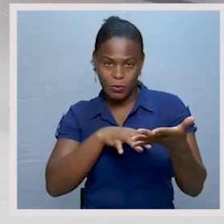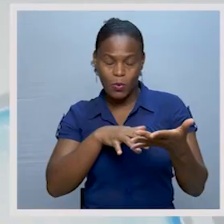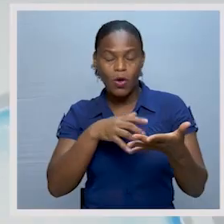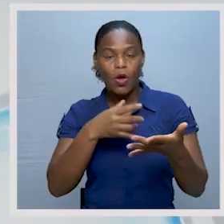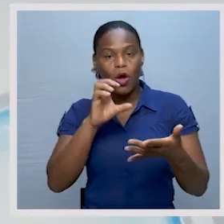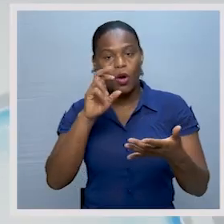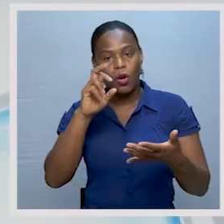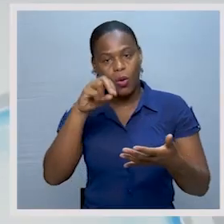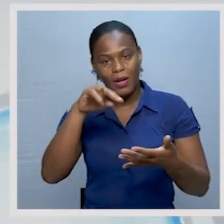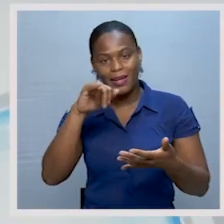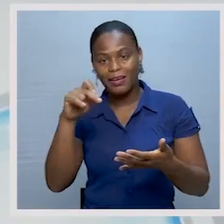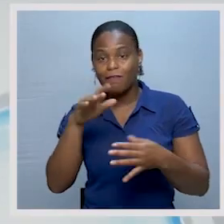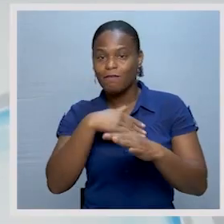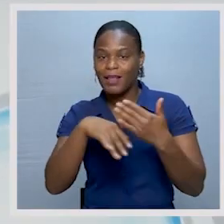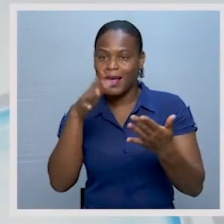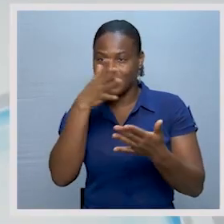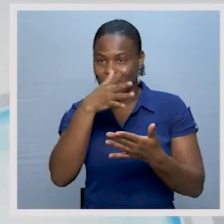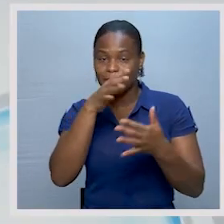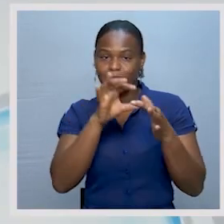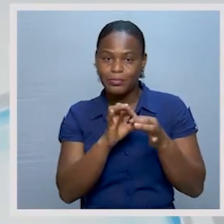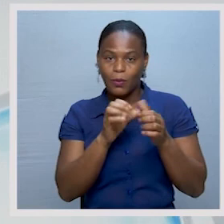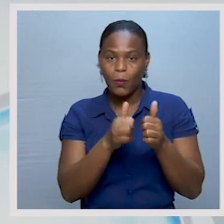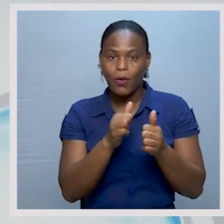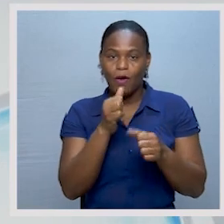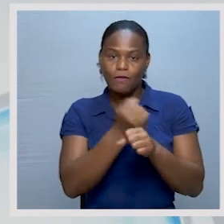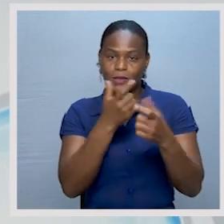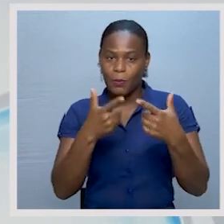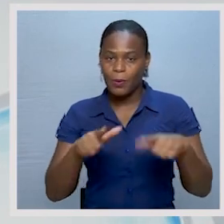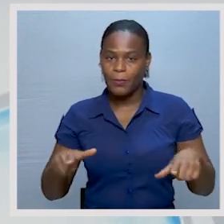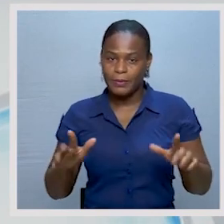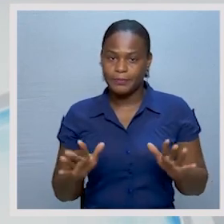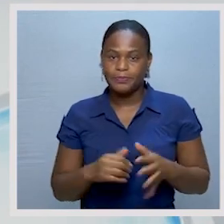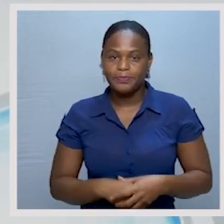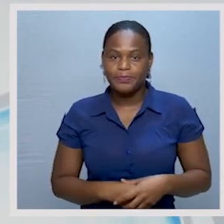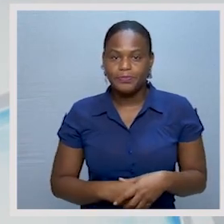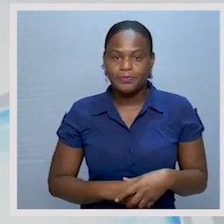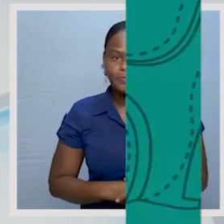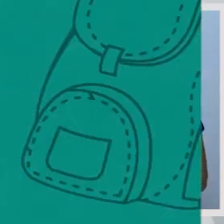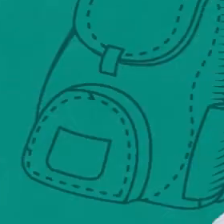crónica, fizemos atividades relacionadas com as funções da linguagem.